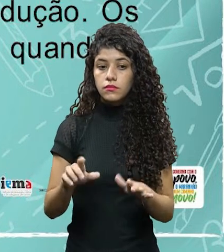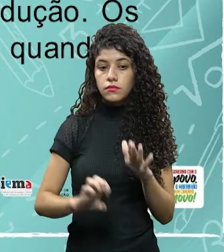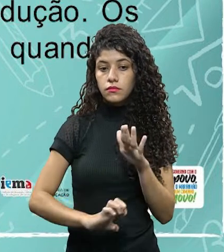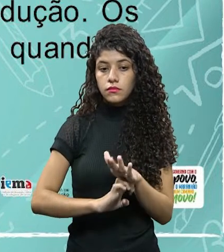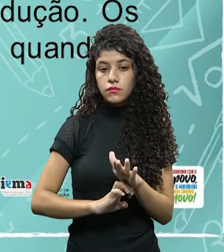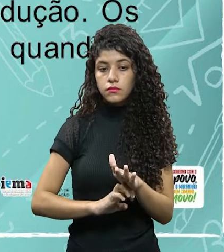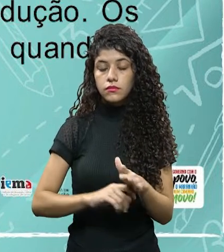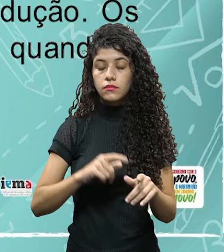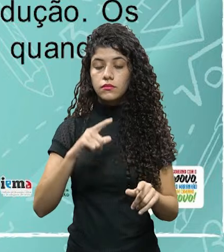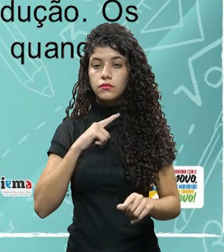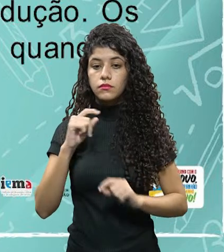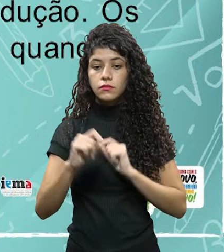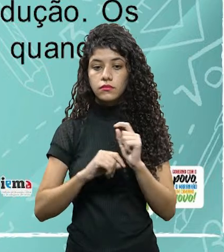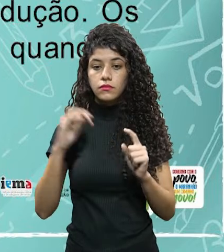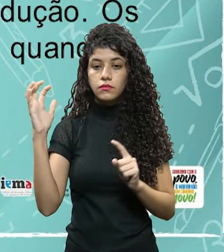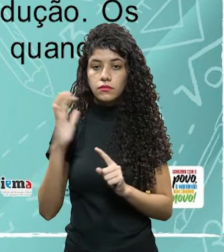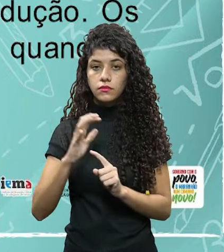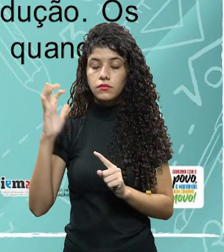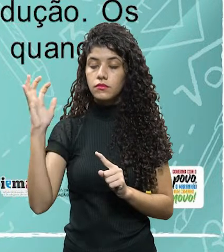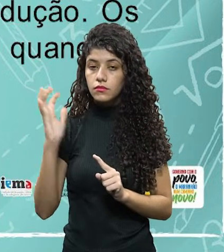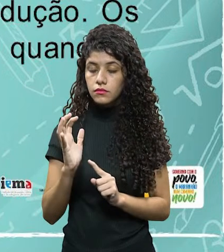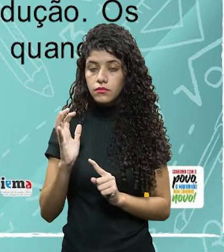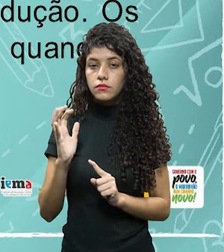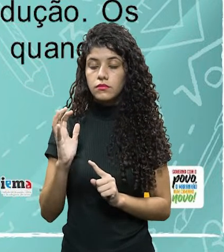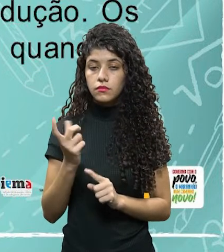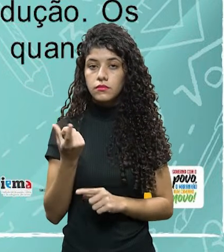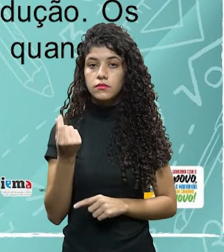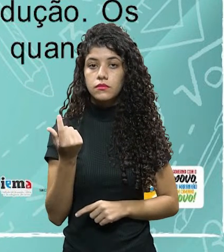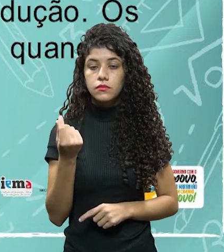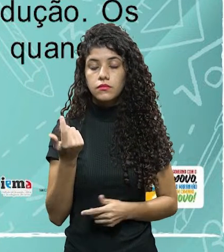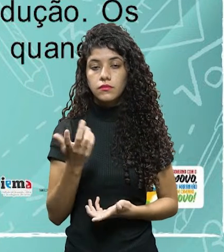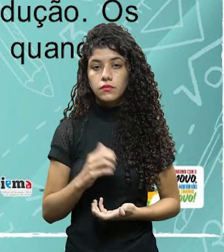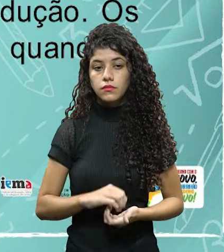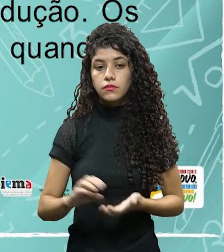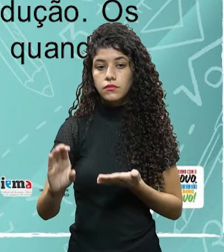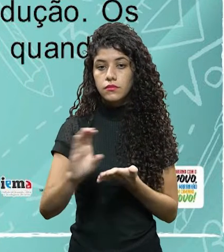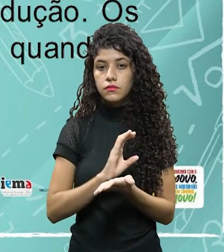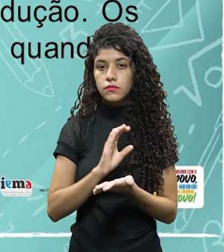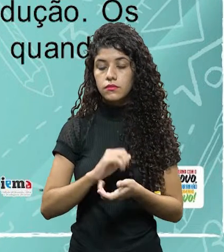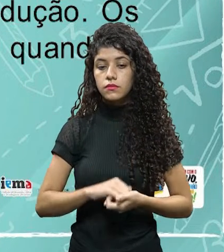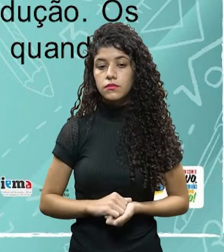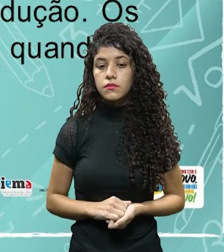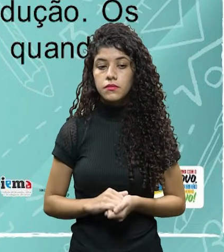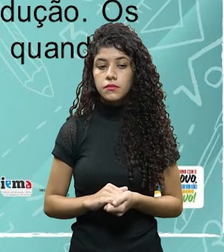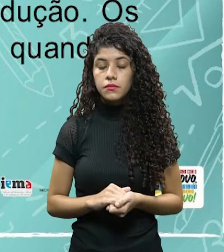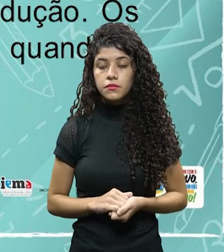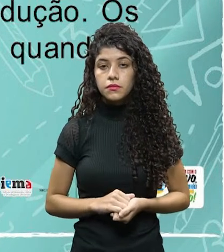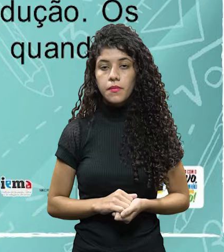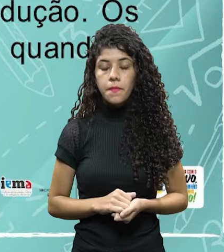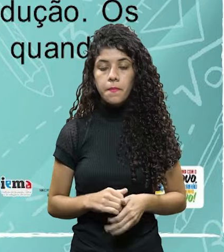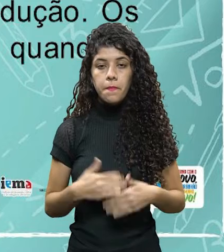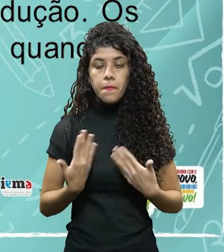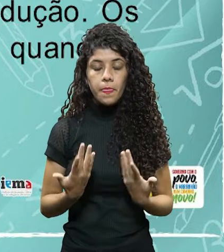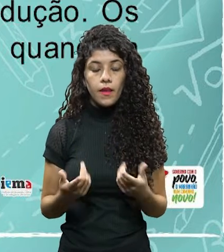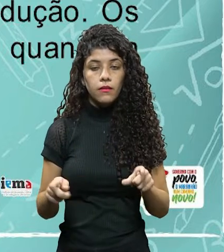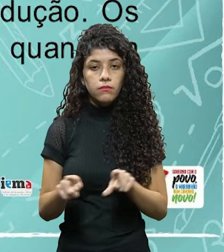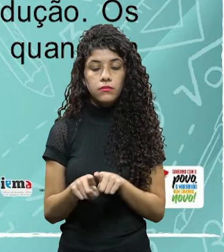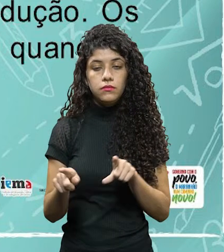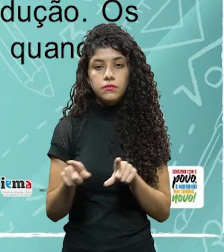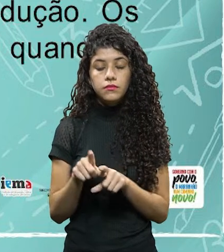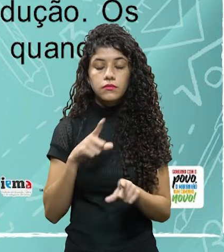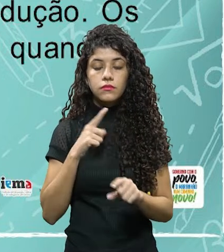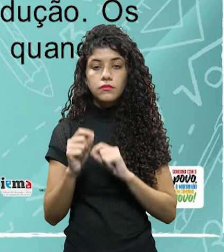vai ter uma influência direta entre os custos e os lucros. Tanto os custos como a despesa variam